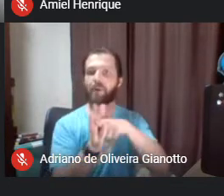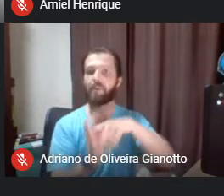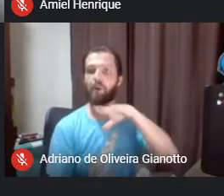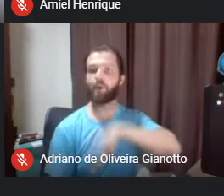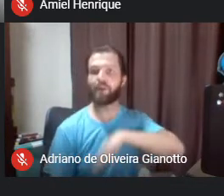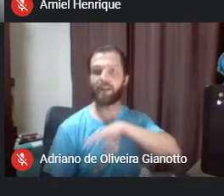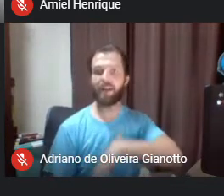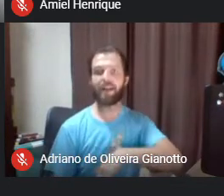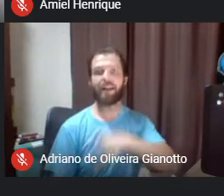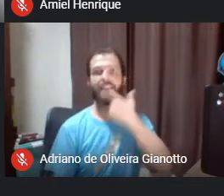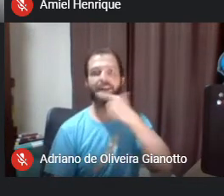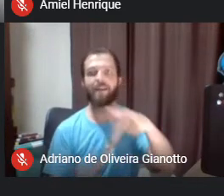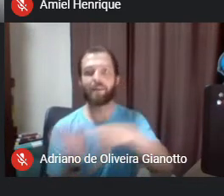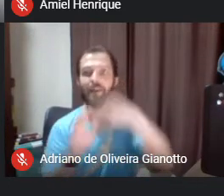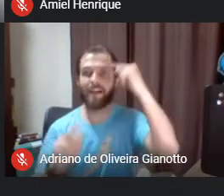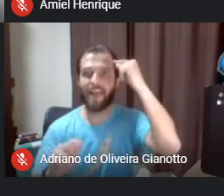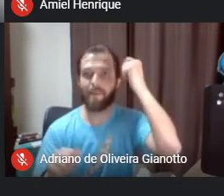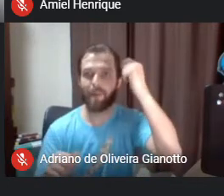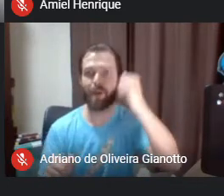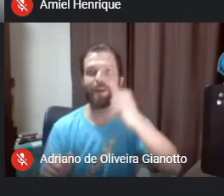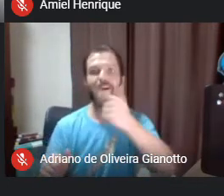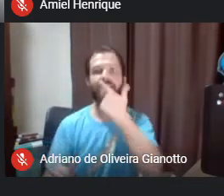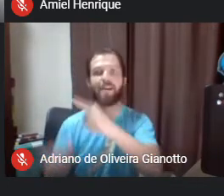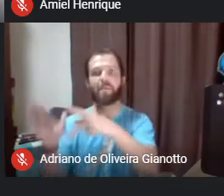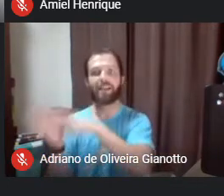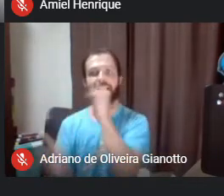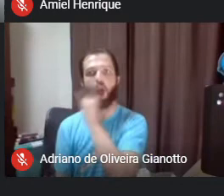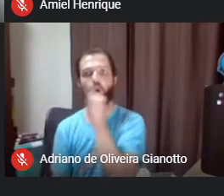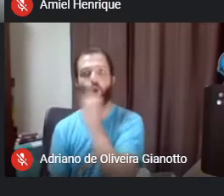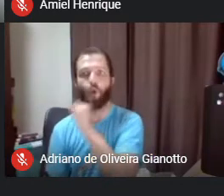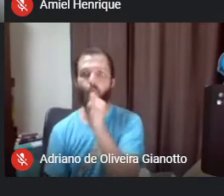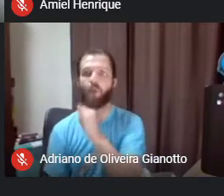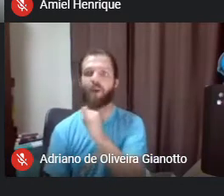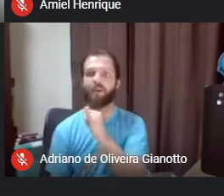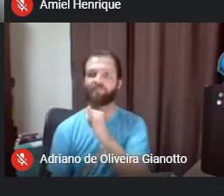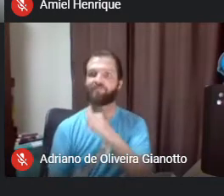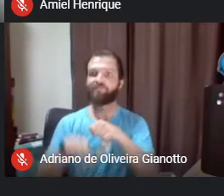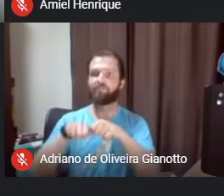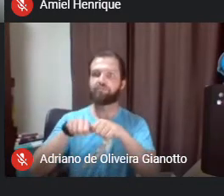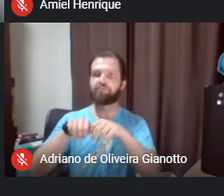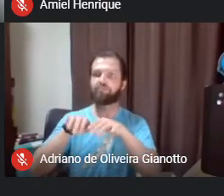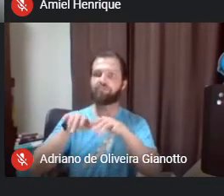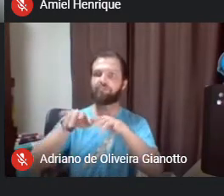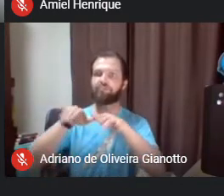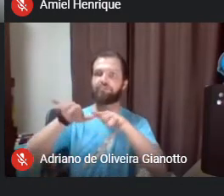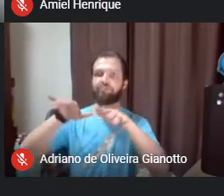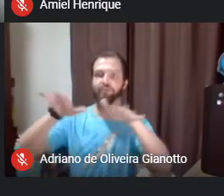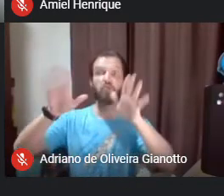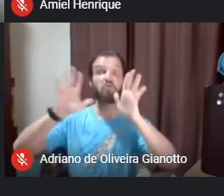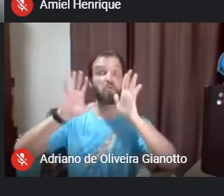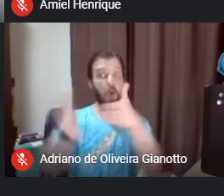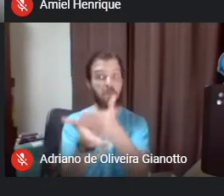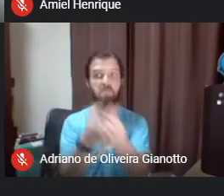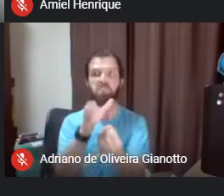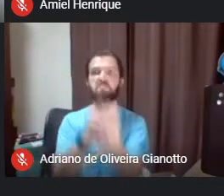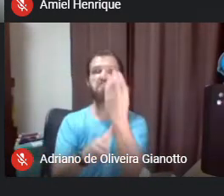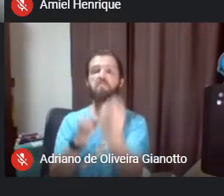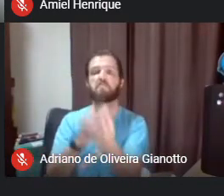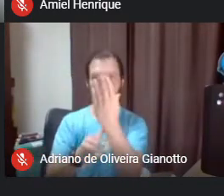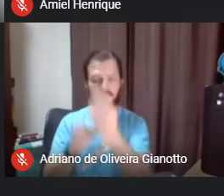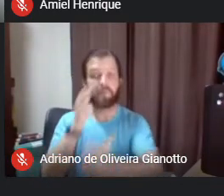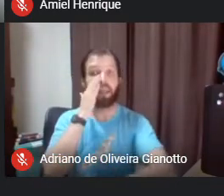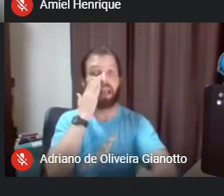algumas línguas de sinais. Aí surgiu a língua de sinais espanhola, francesa, italiana, né? E